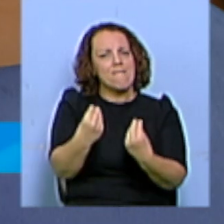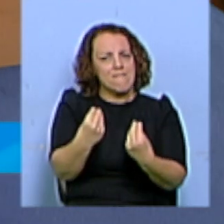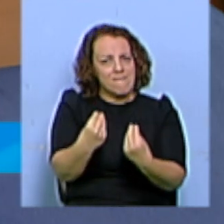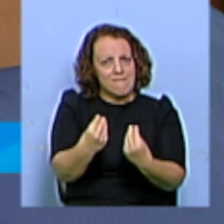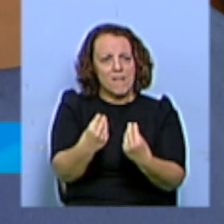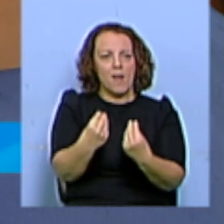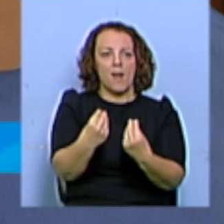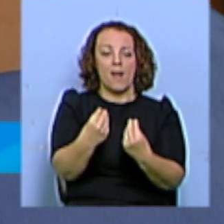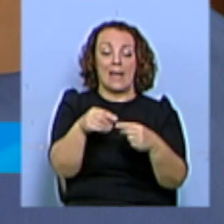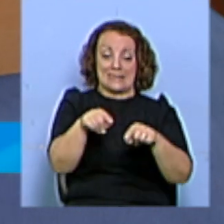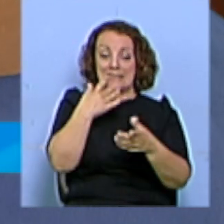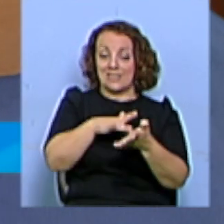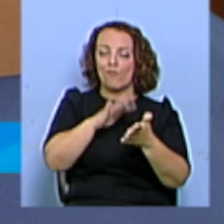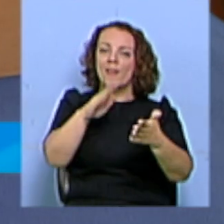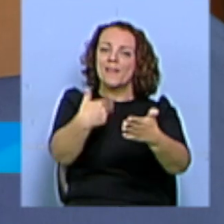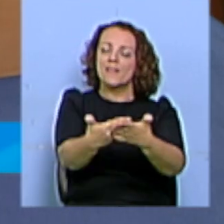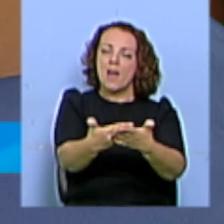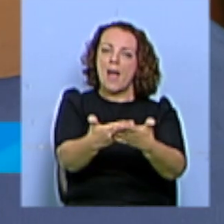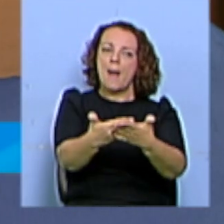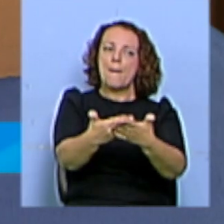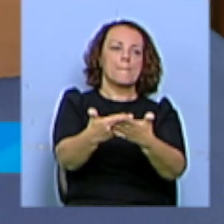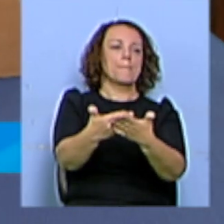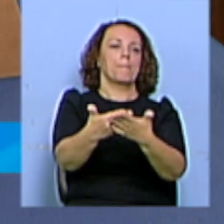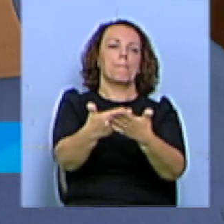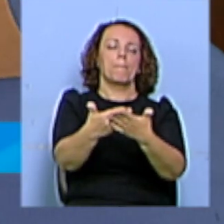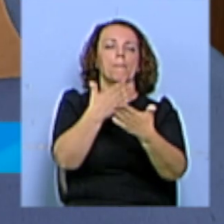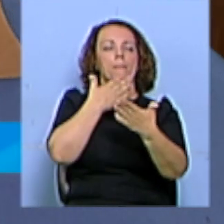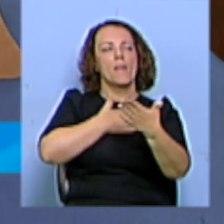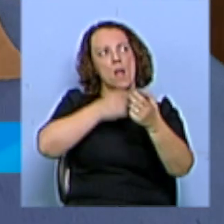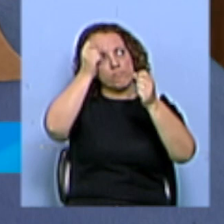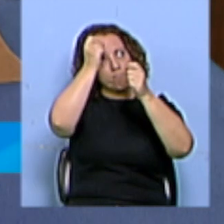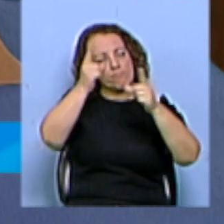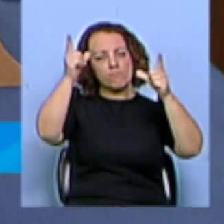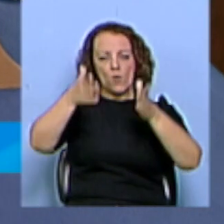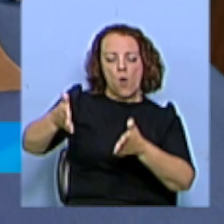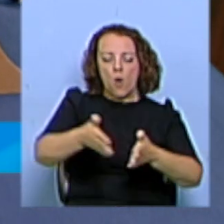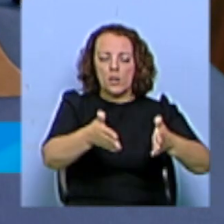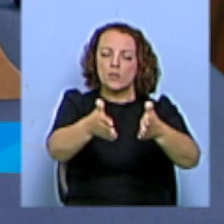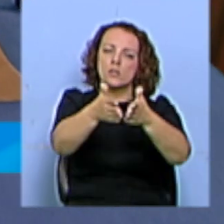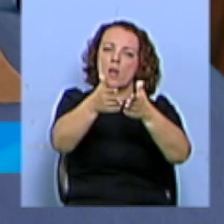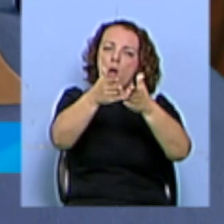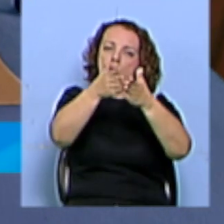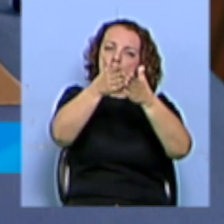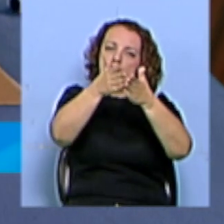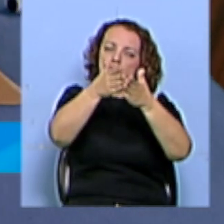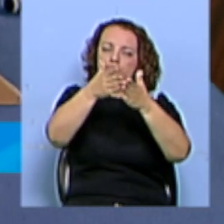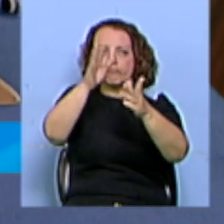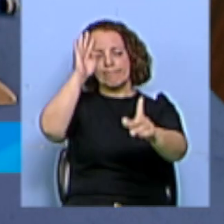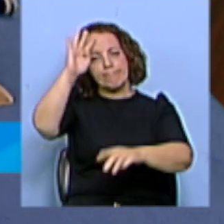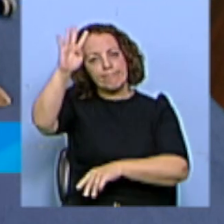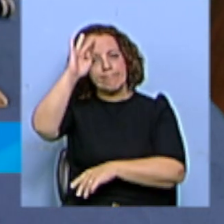tudo, um livrinho de traçar orientações, definir horizontes e